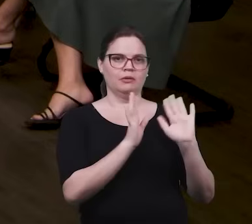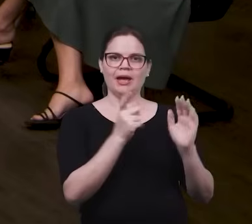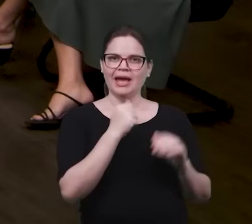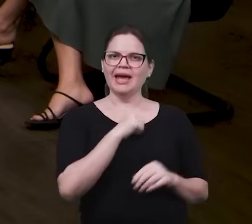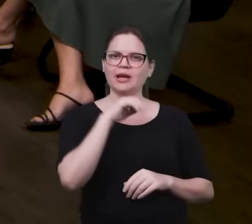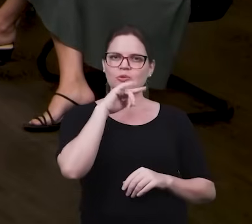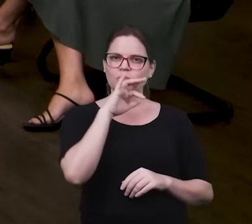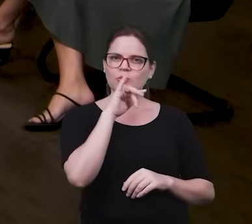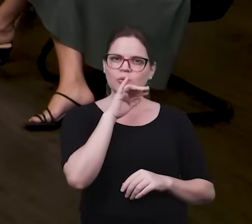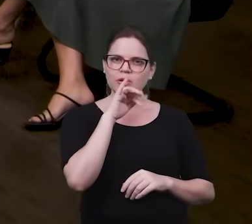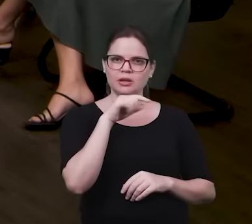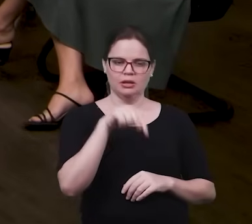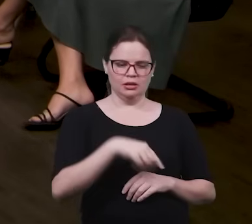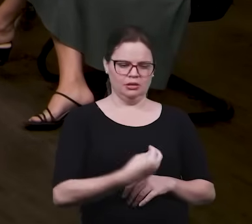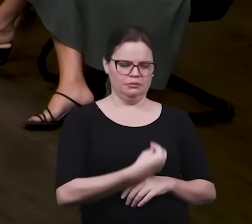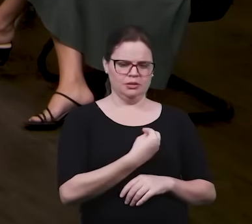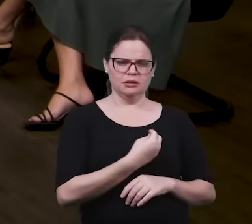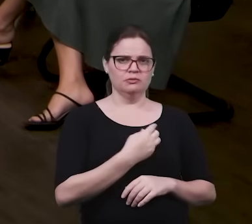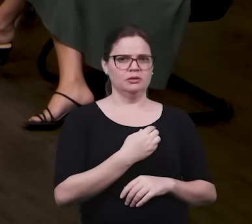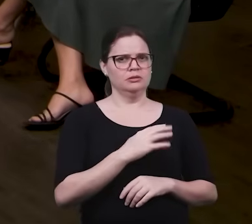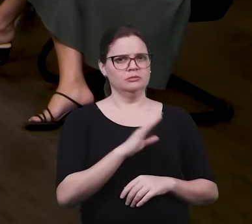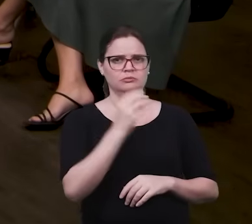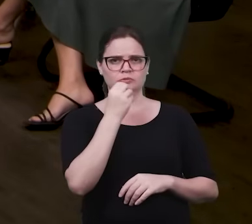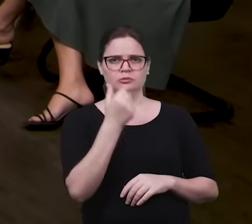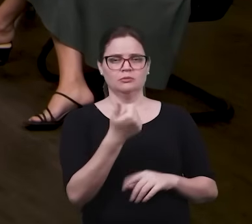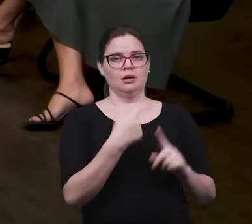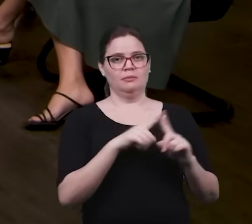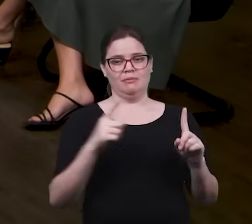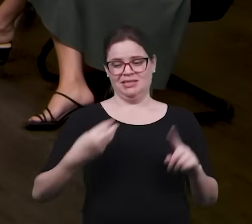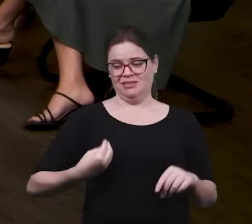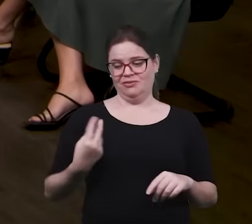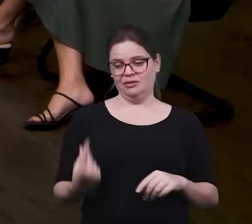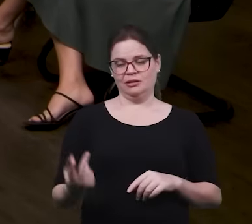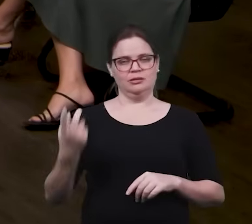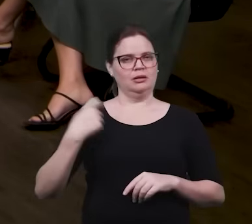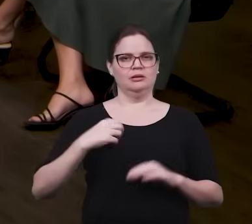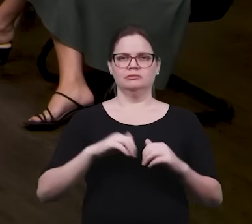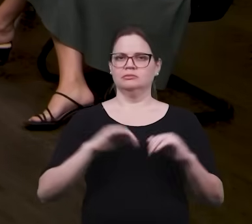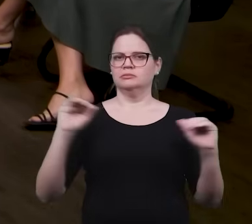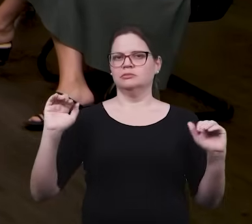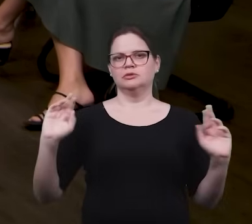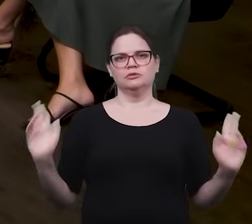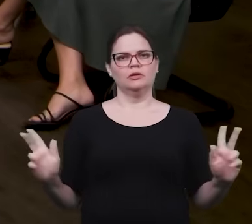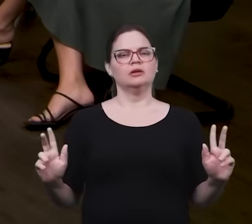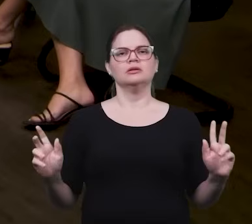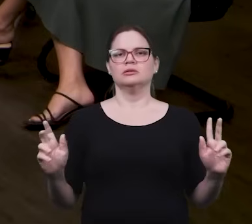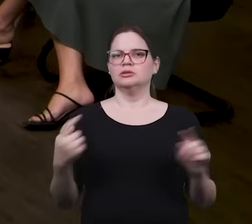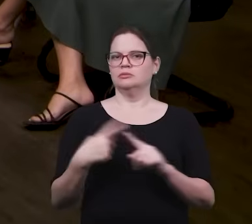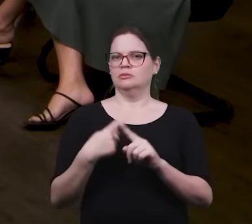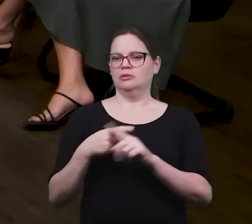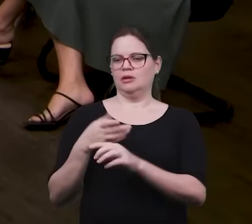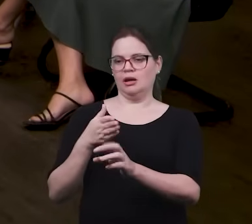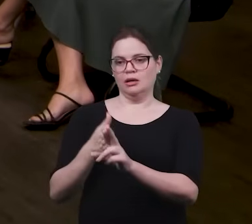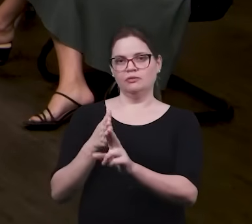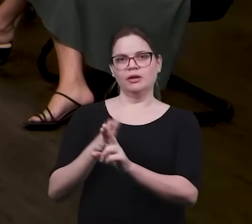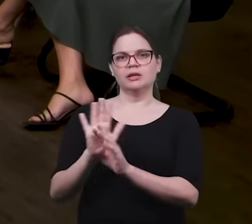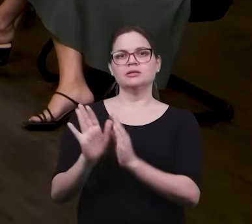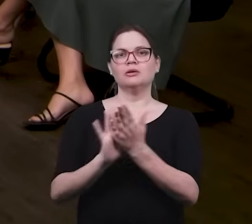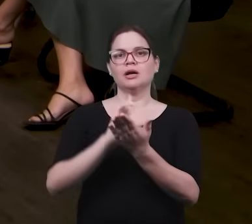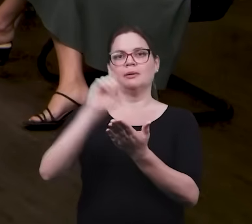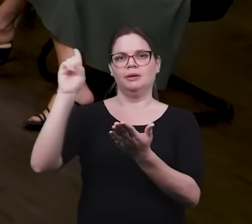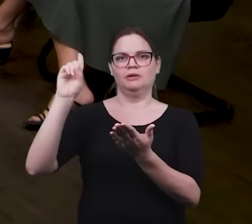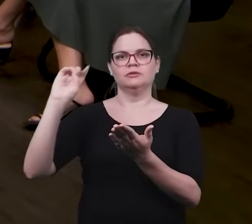ruim? Para essa vida pode ser tudo certo, mas para nós, a nossa base de vida é a palavra. Amém.